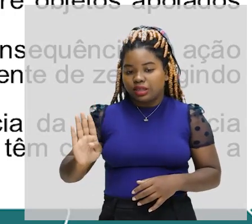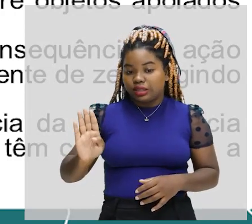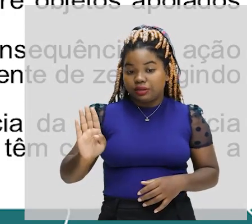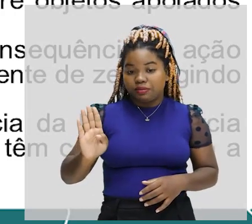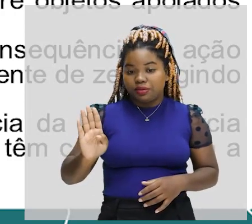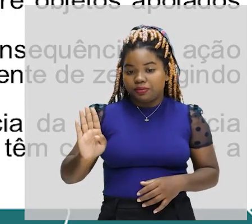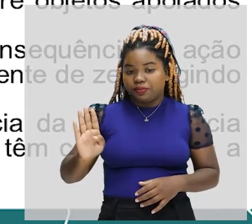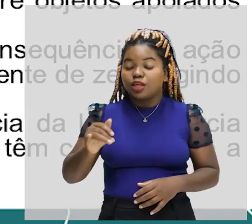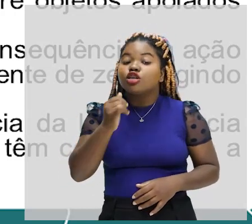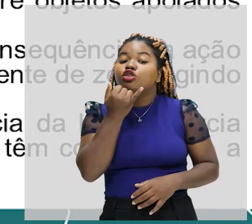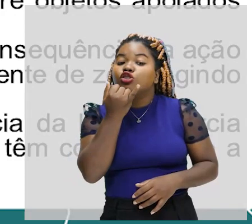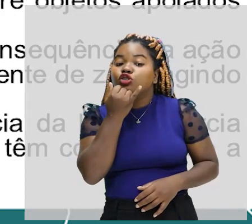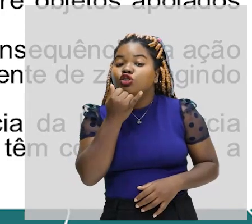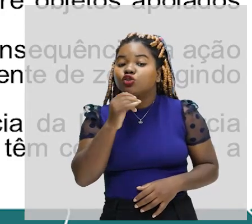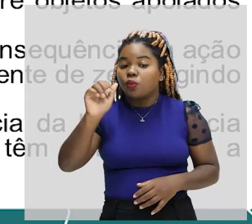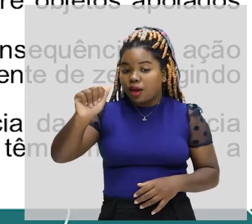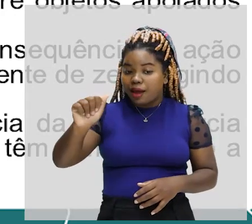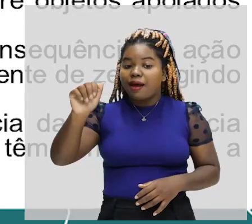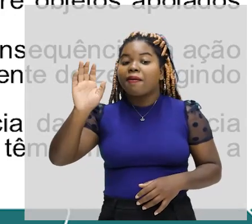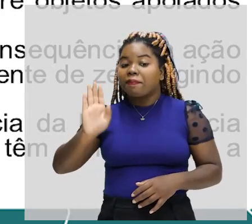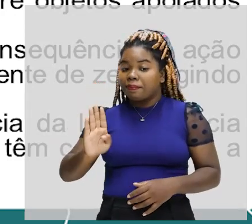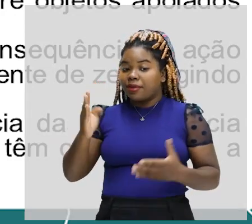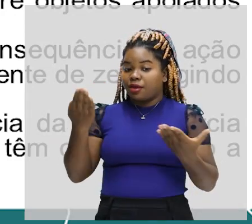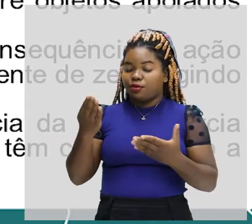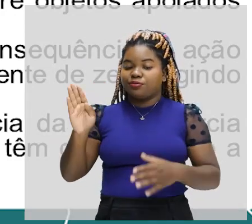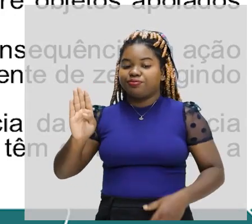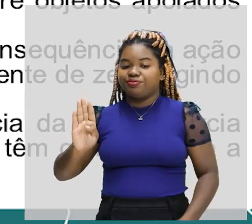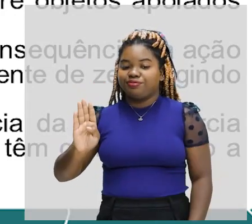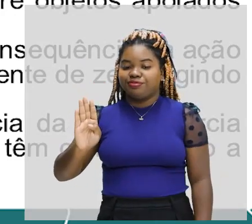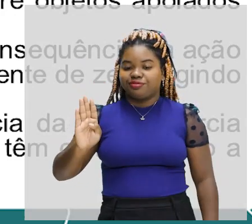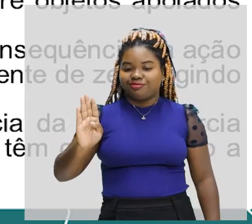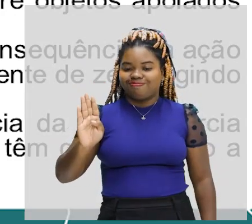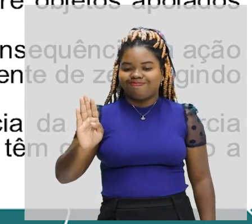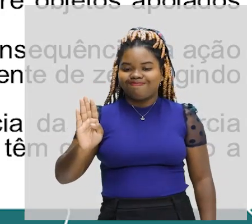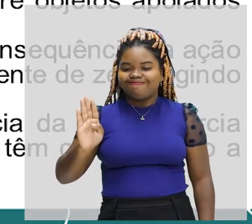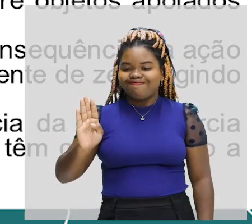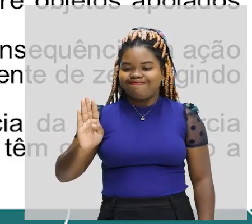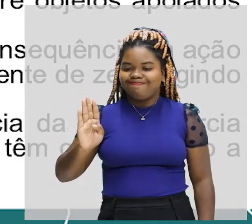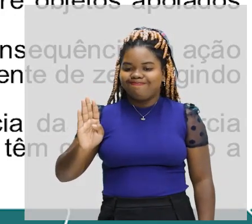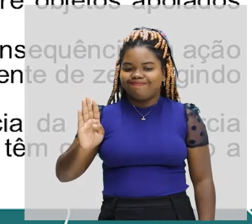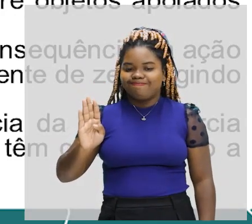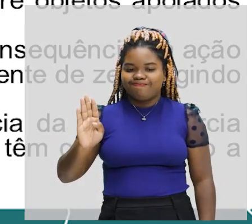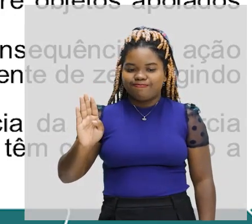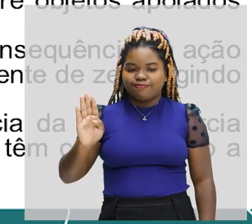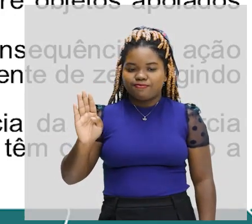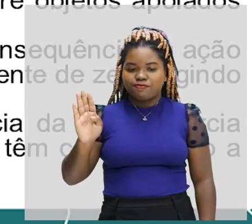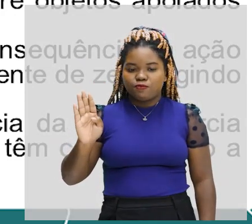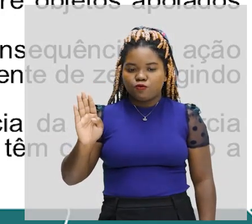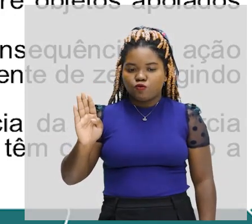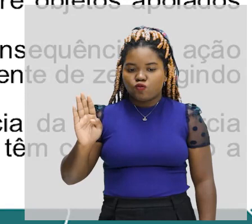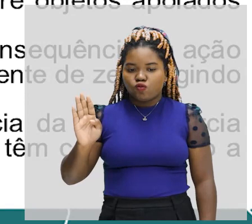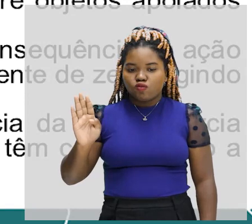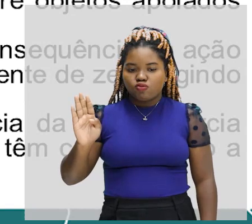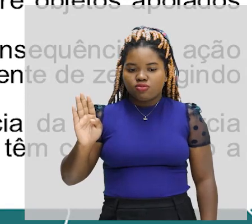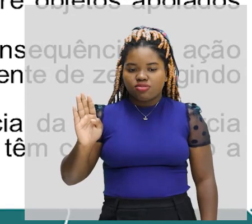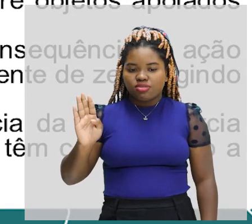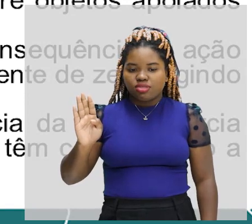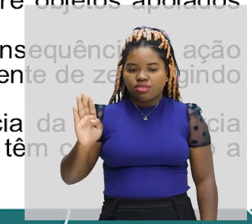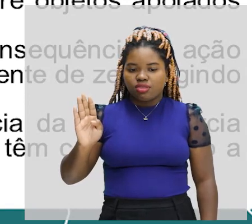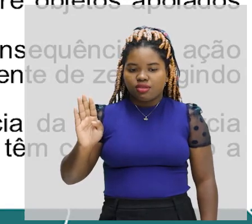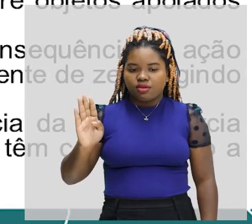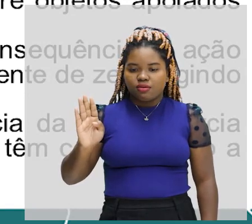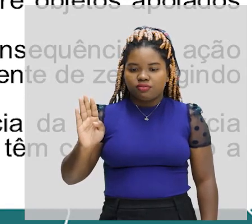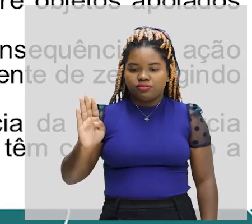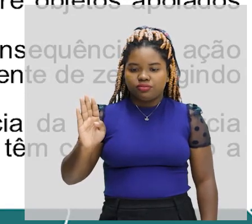A lei da inércia prevê a existência de referenciais inerciais absolutos em repouso, como é o